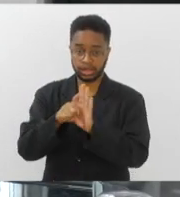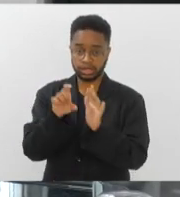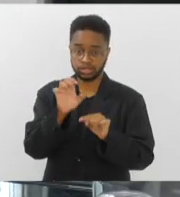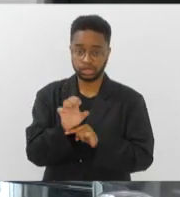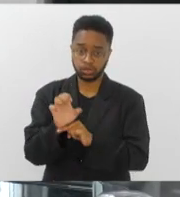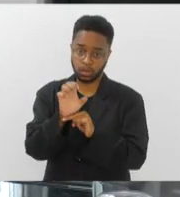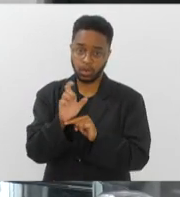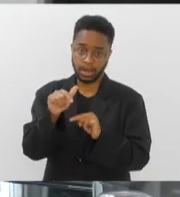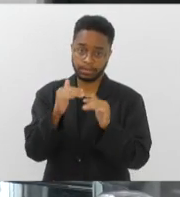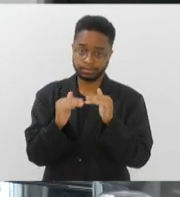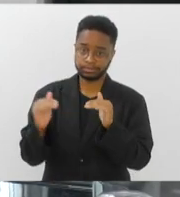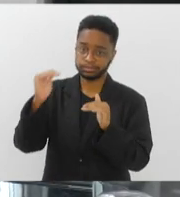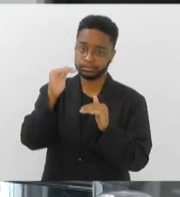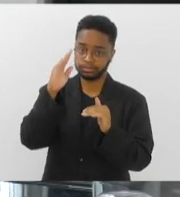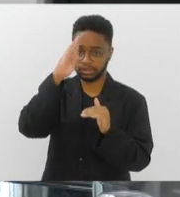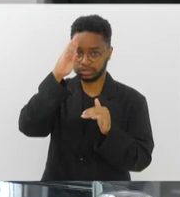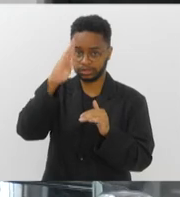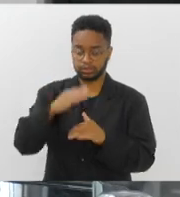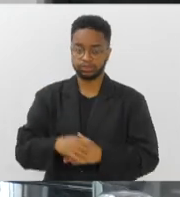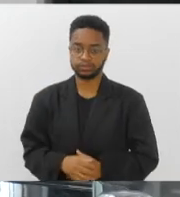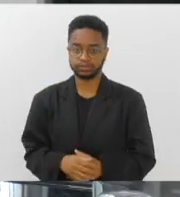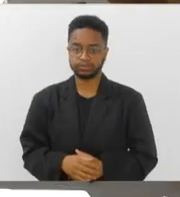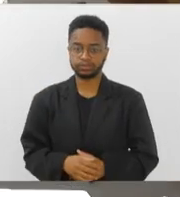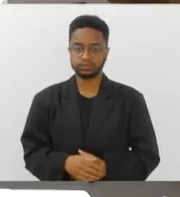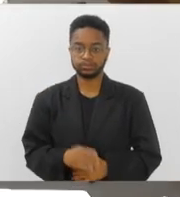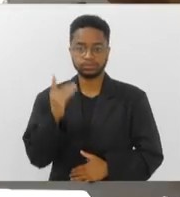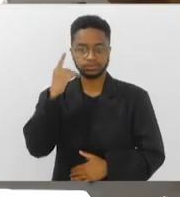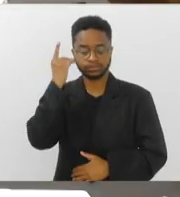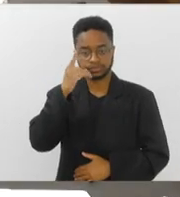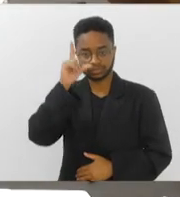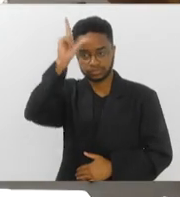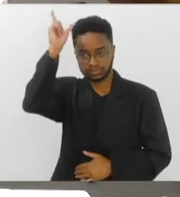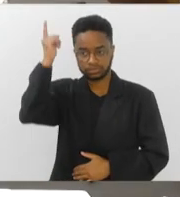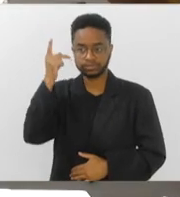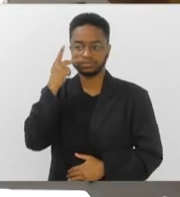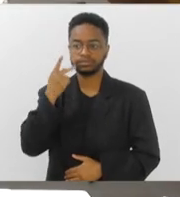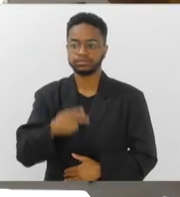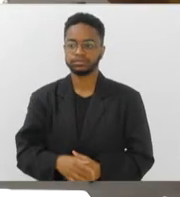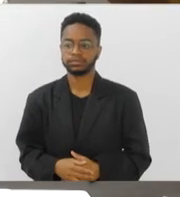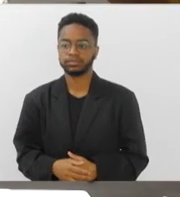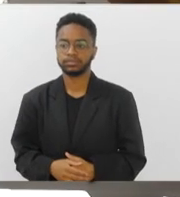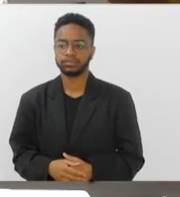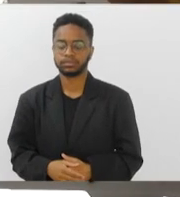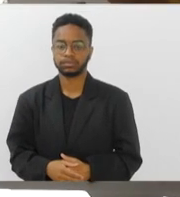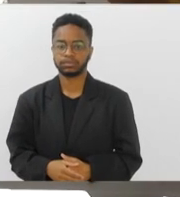prevalecer. Deputado Luiz Paulo, vai falar disso. Projeto